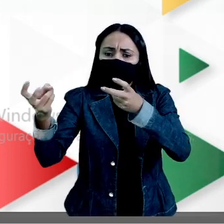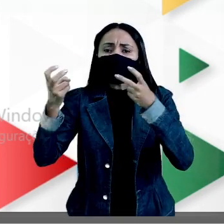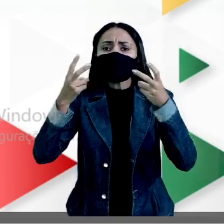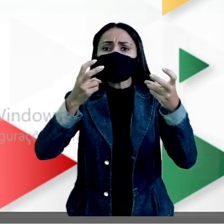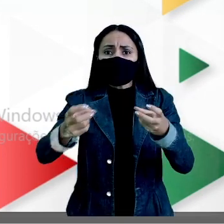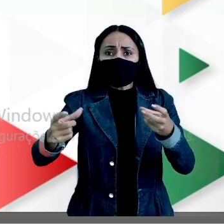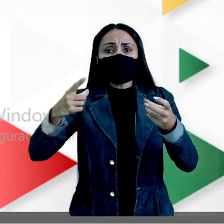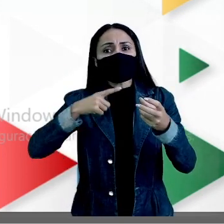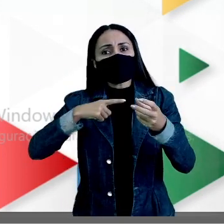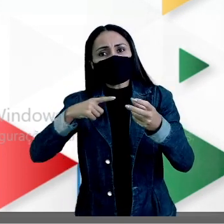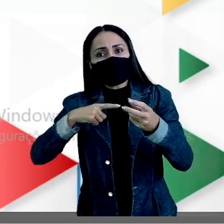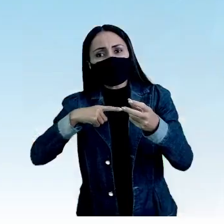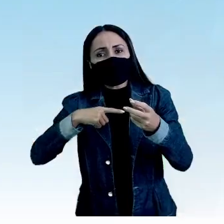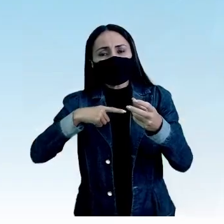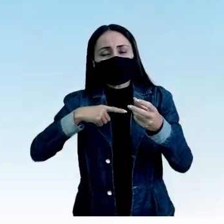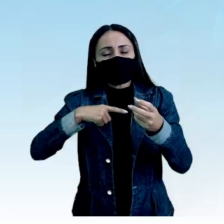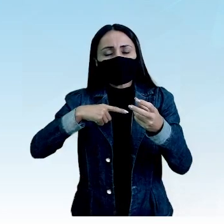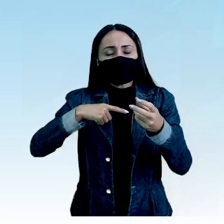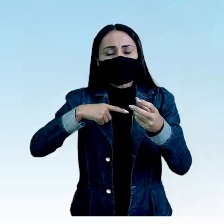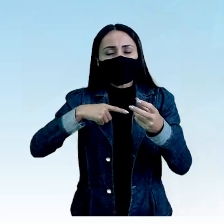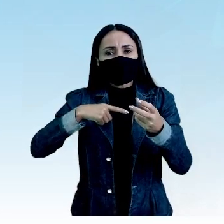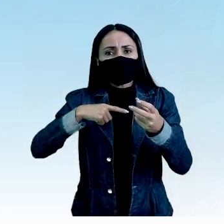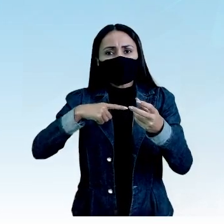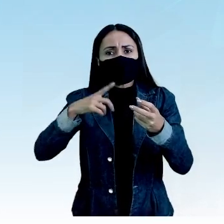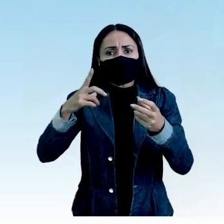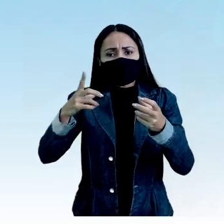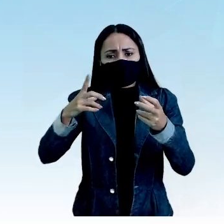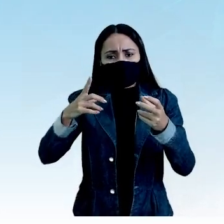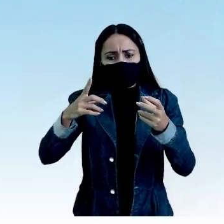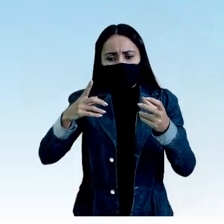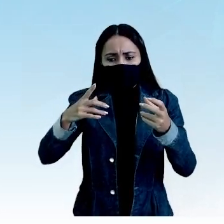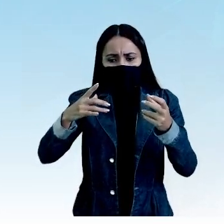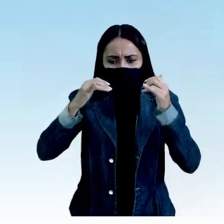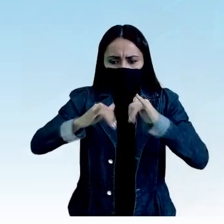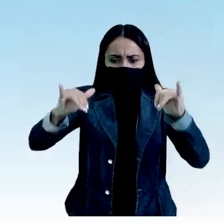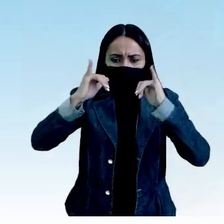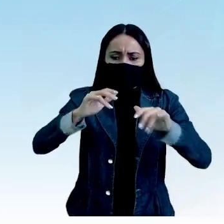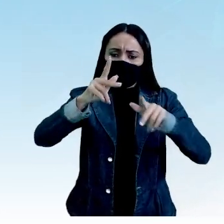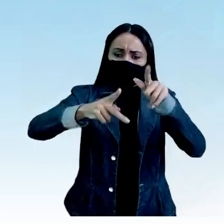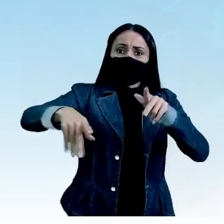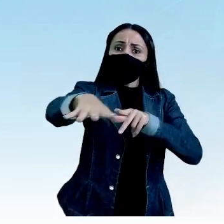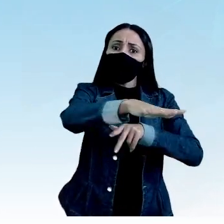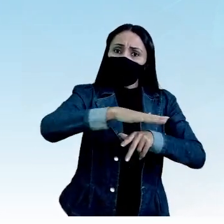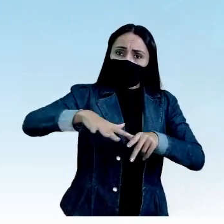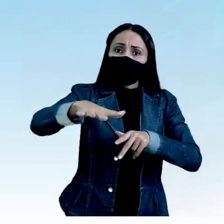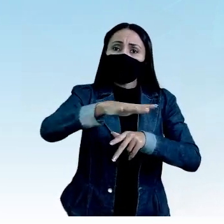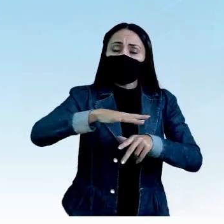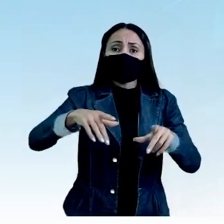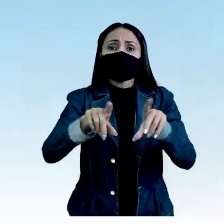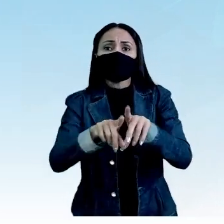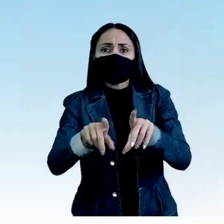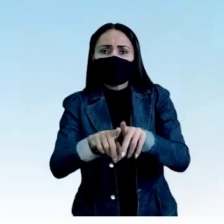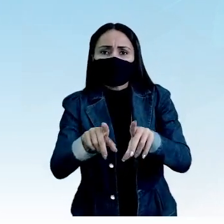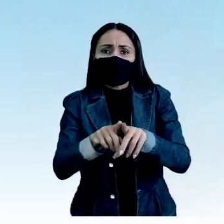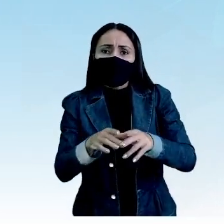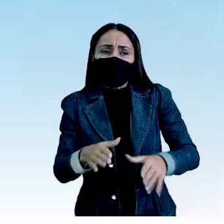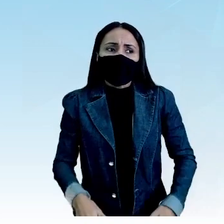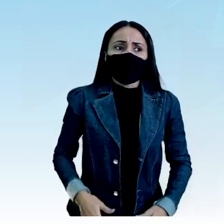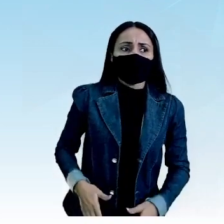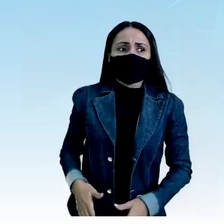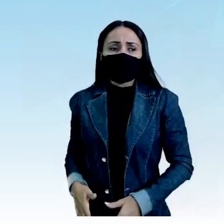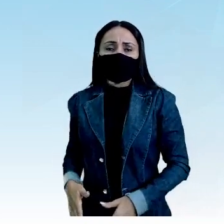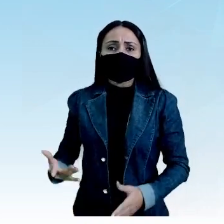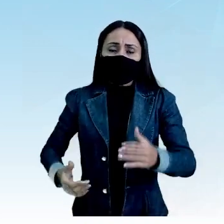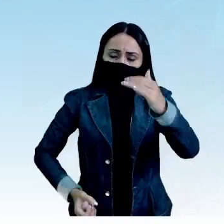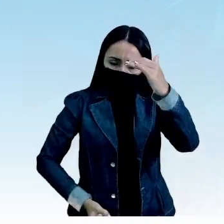têm uma Formação popular. uma formação popular, eles vêm do povo. Então, o Homem da Meia-Noite, ele nasce